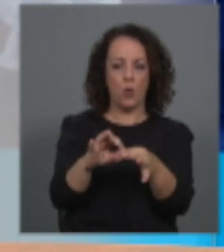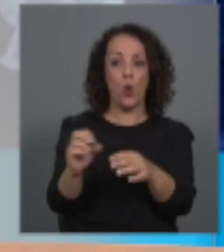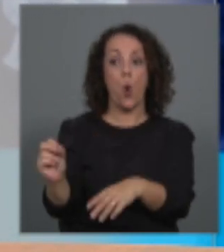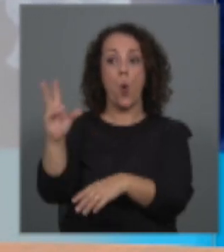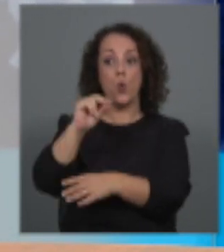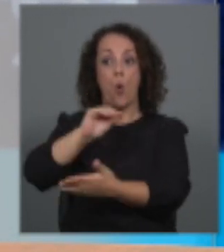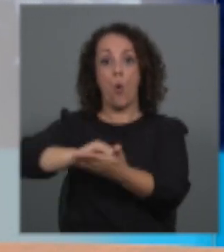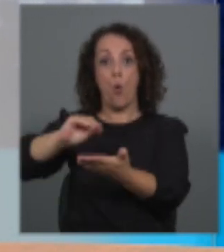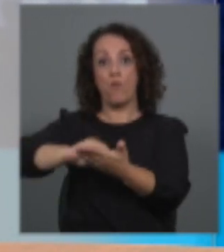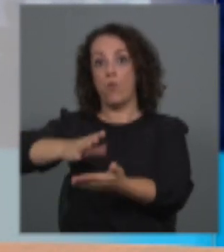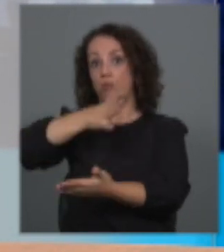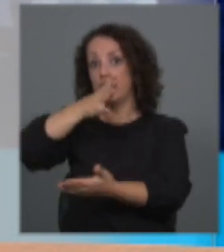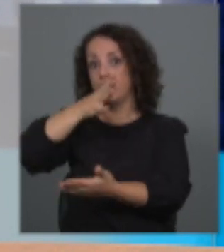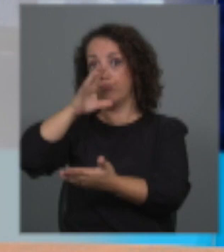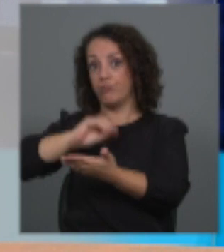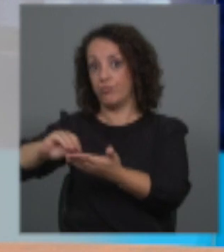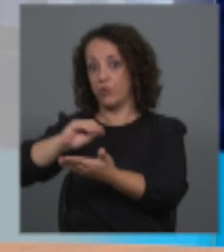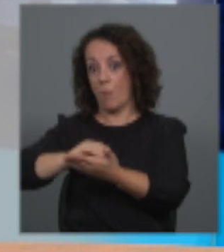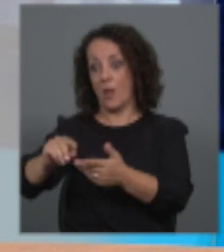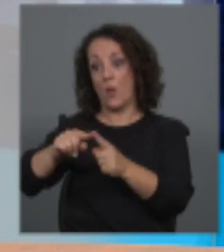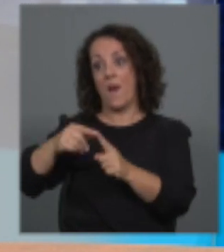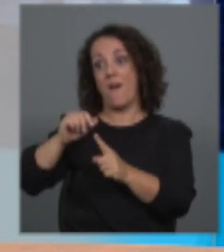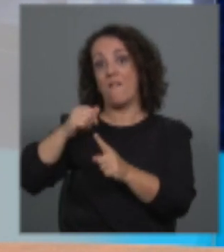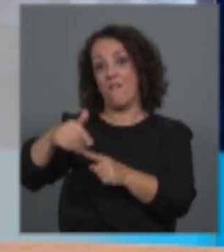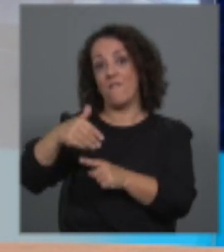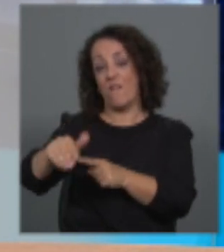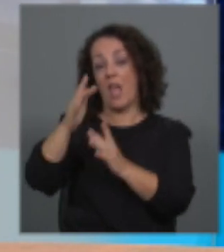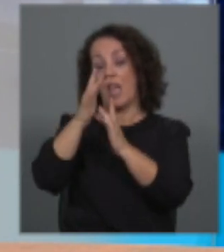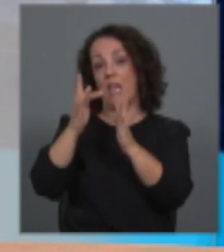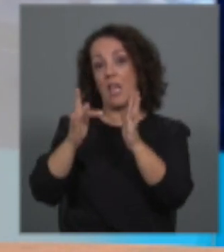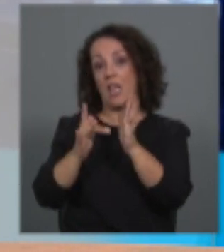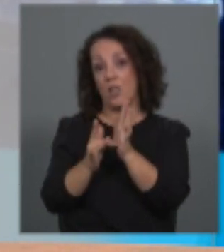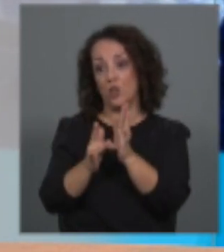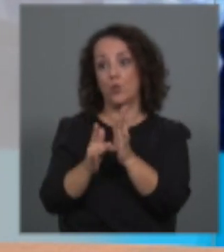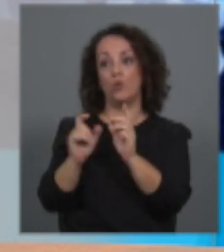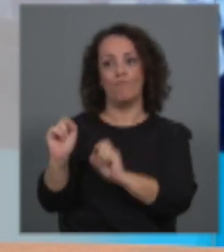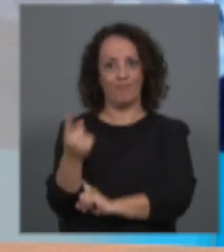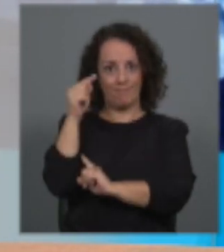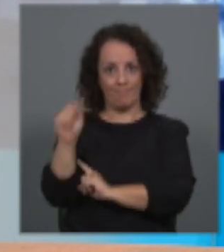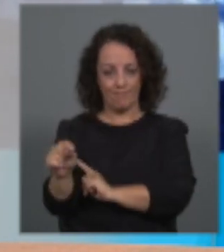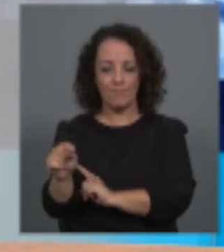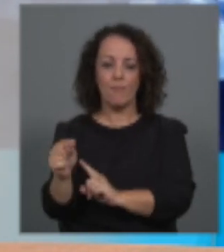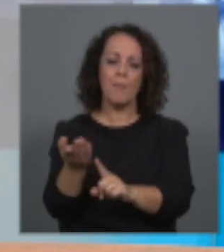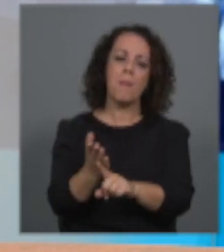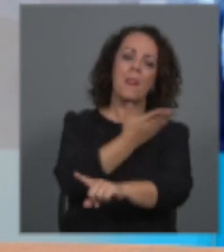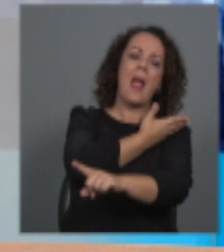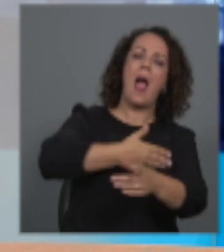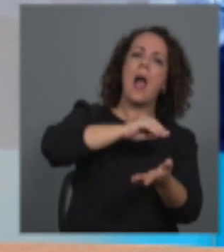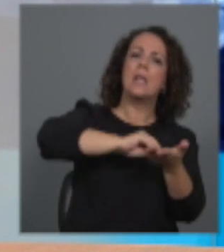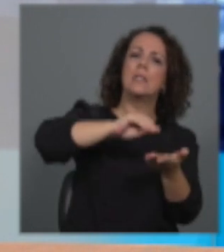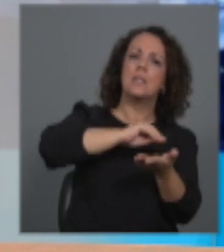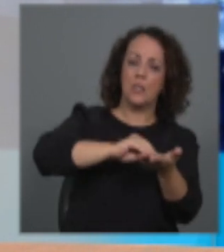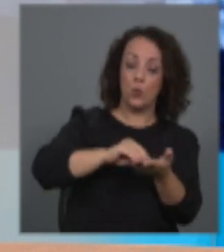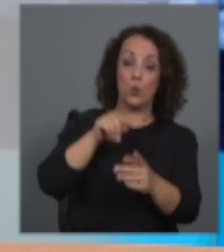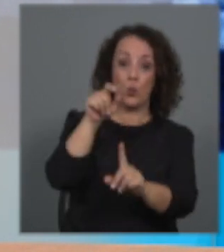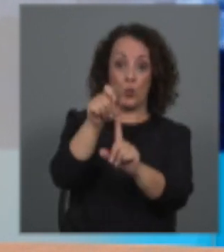Testamento, que vai ser inaugurado por Jesus, e o Antigo Testamento. João aparece